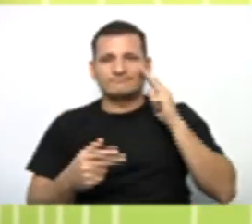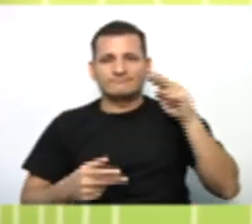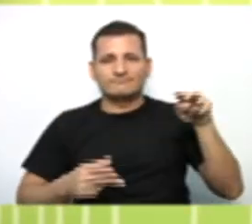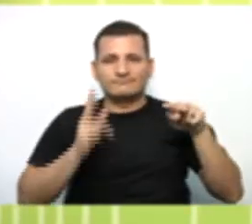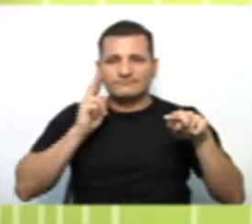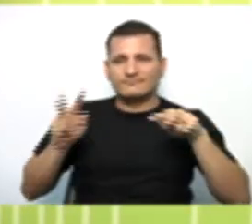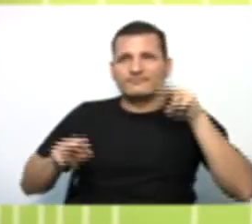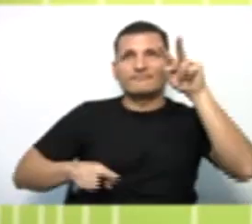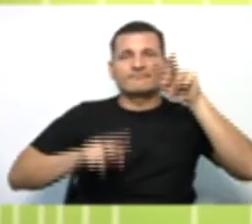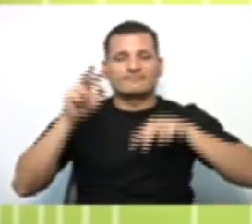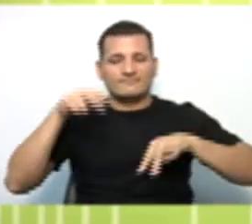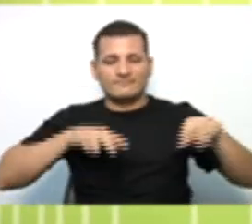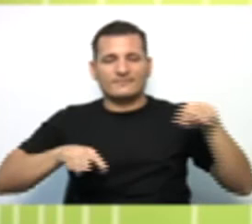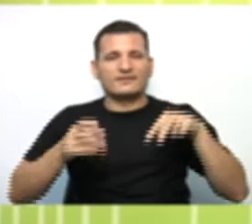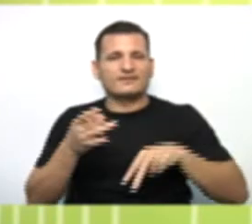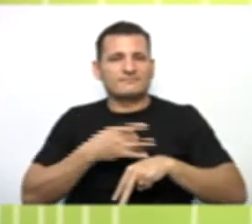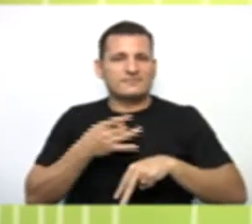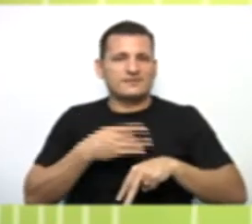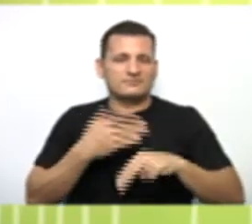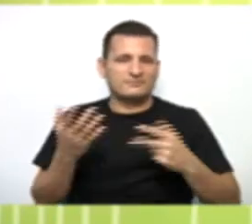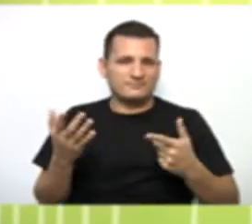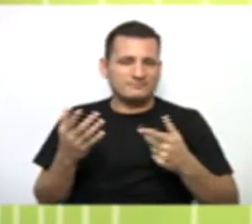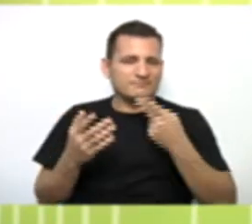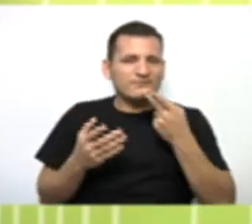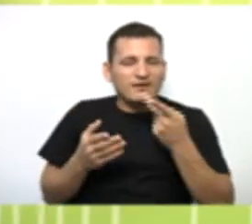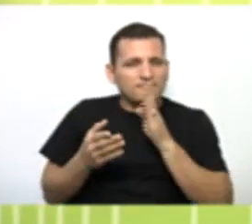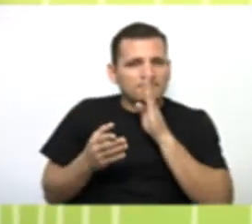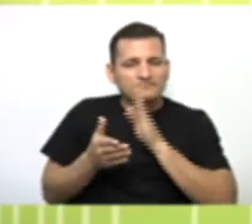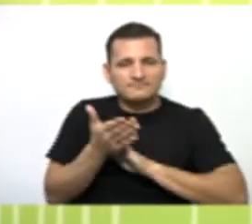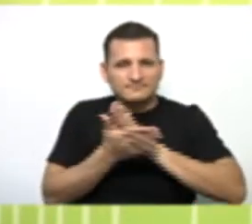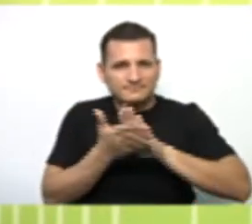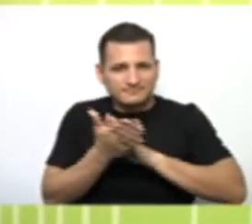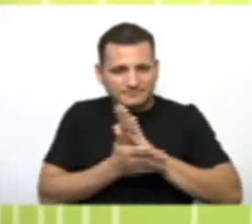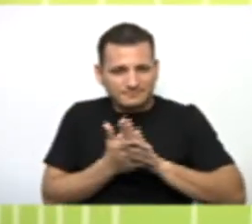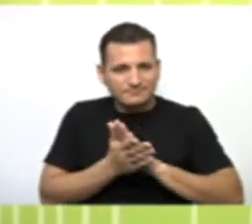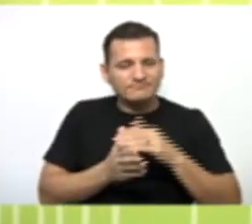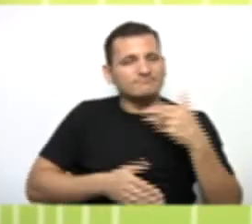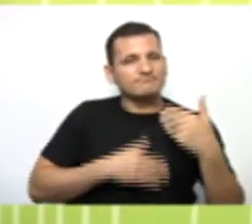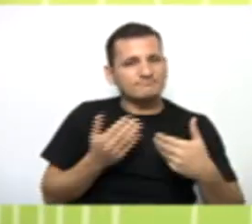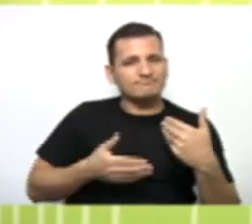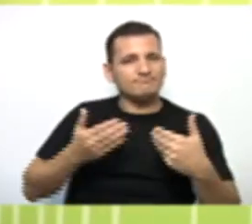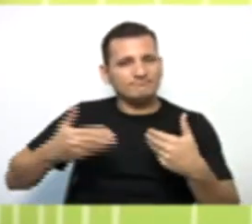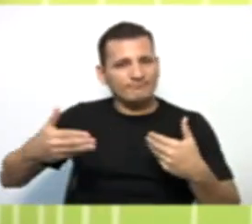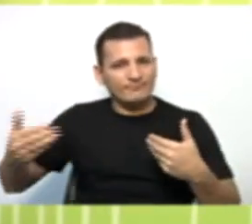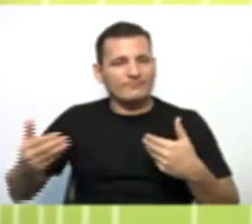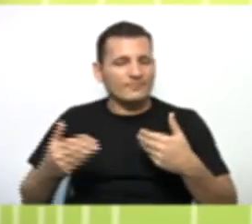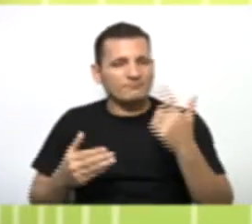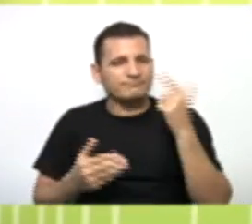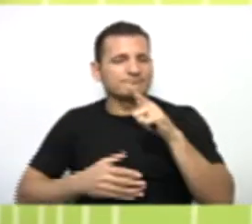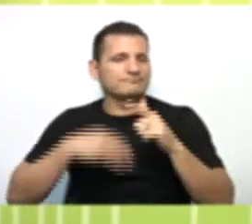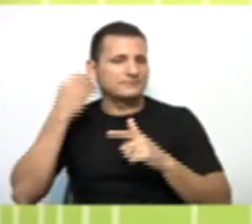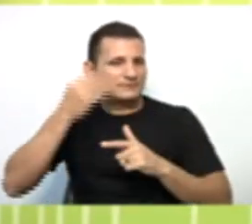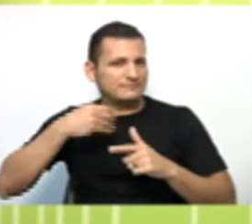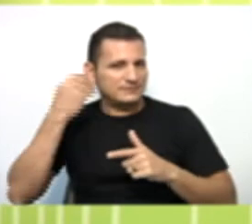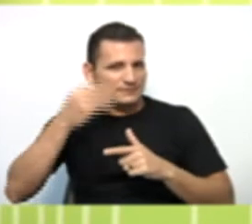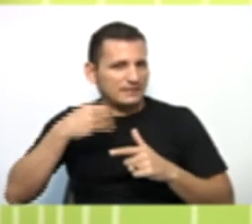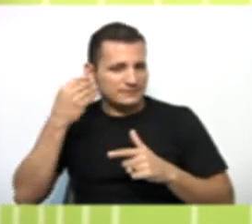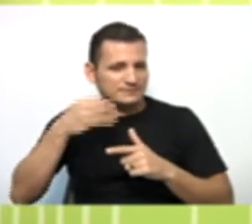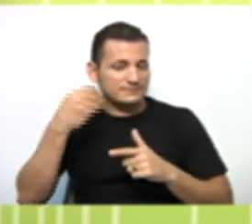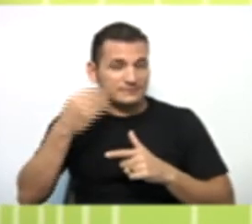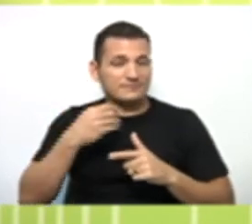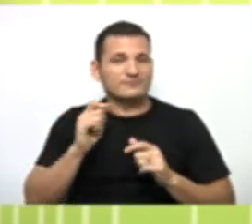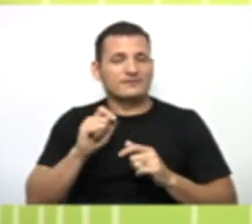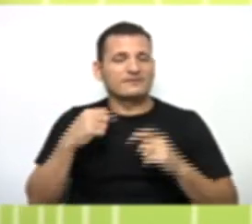o outro, olhava para cima, olhava para baixo, ficava com medo, não falava nada. E aí com o tempo a gente vai ganhando mais experiência com a